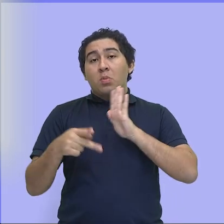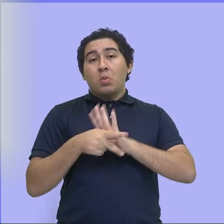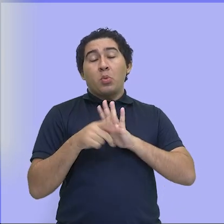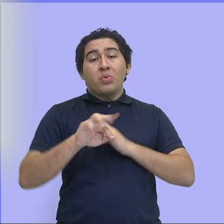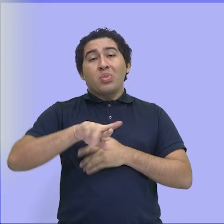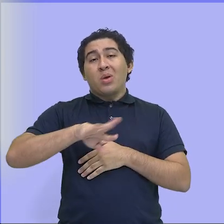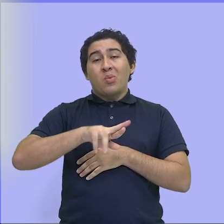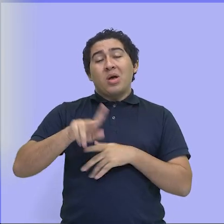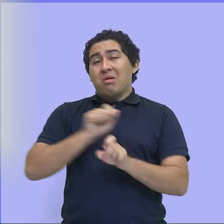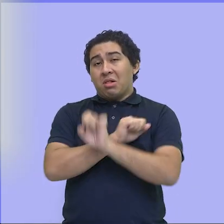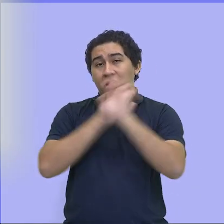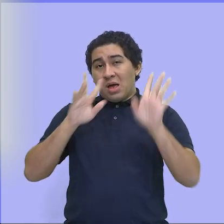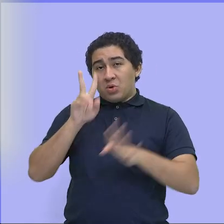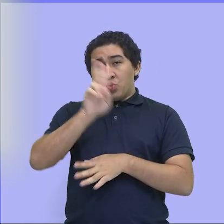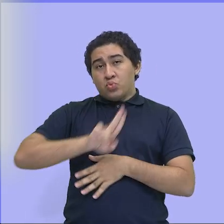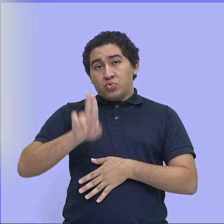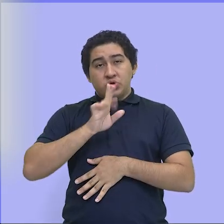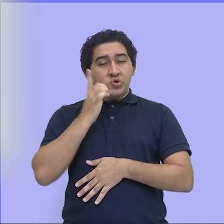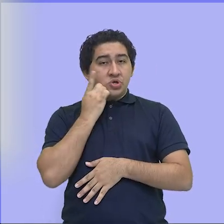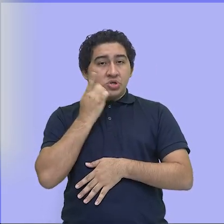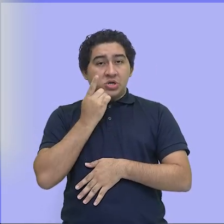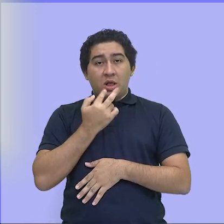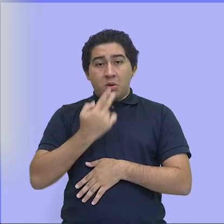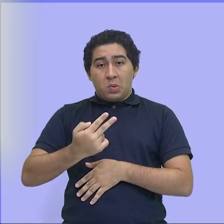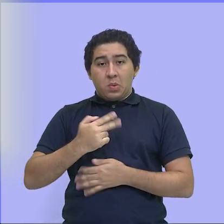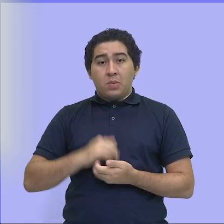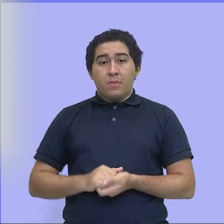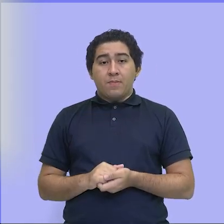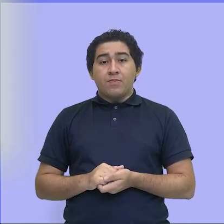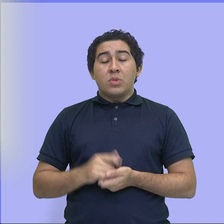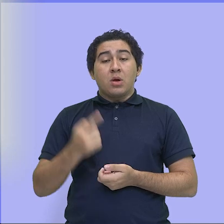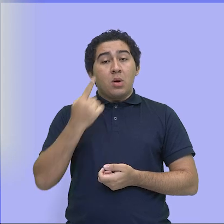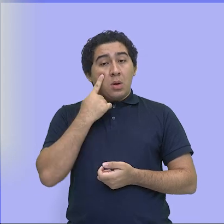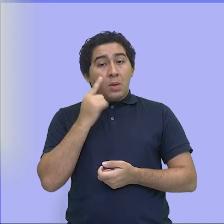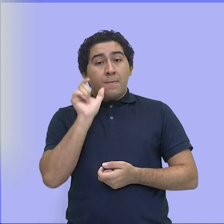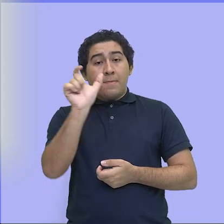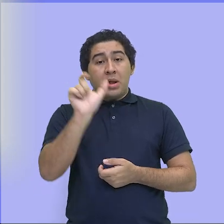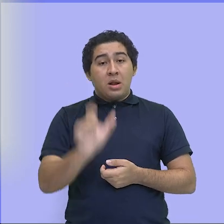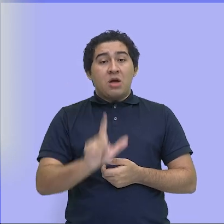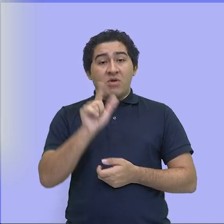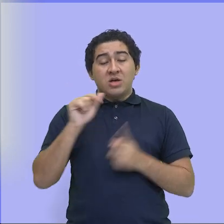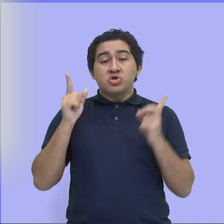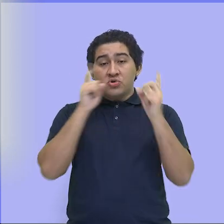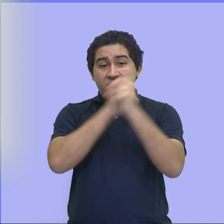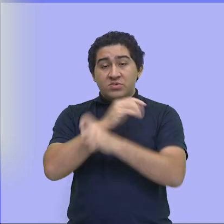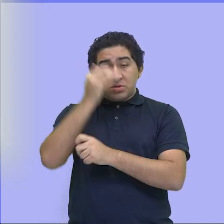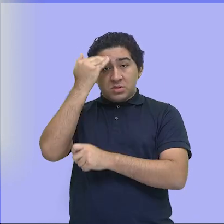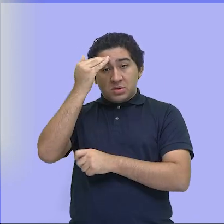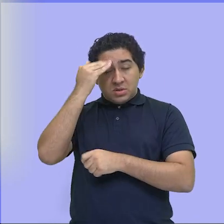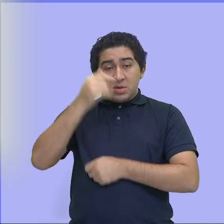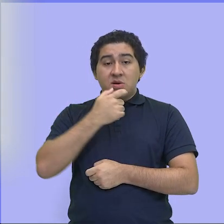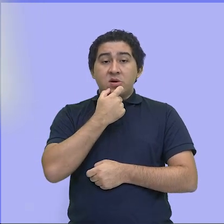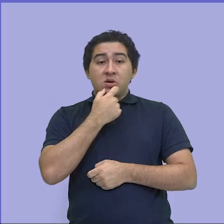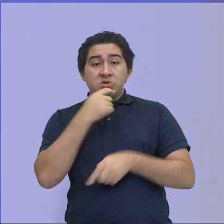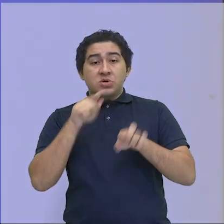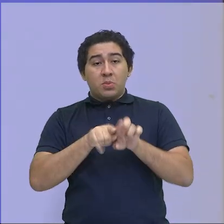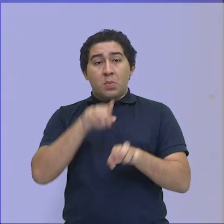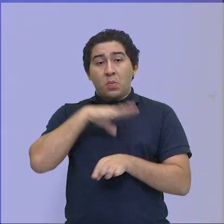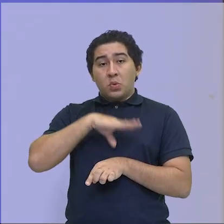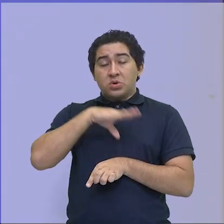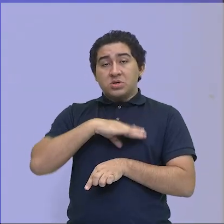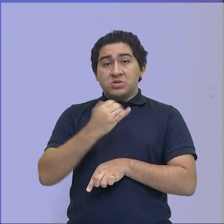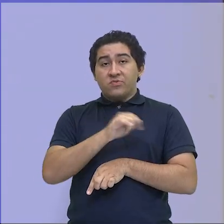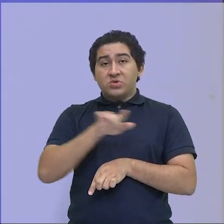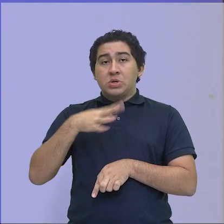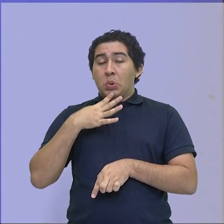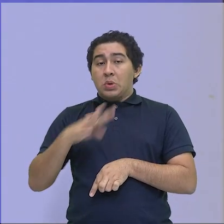são óbvios no uso cotidiano da língua. Olha aí, palavras, né, que são um pouquinho difíceis, tanto em inglês quanto em português, quando você